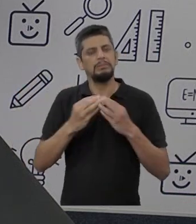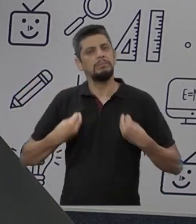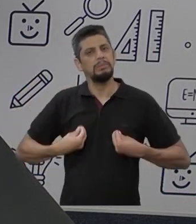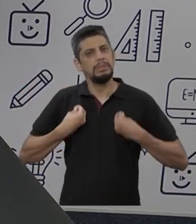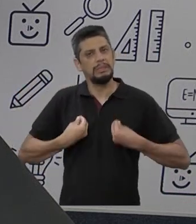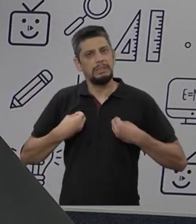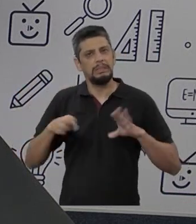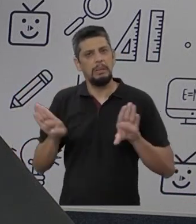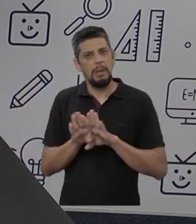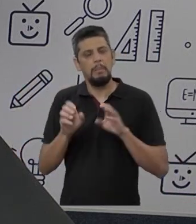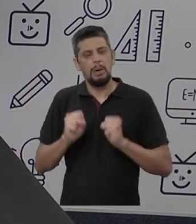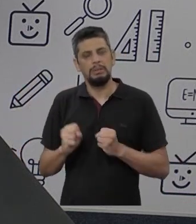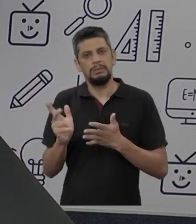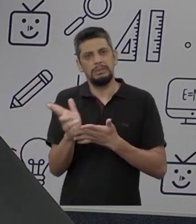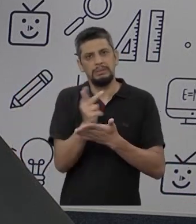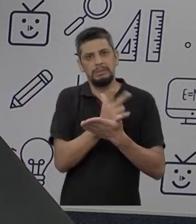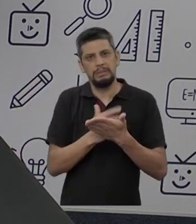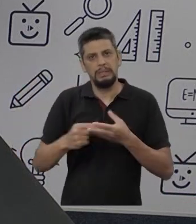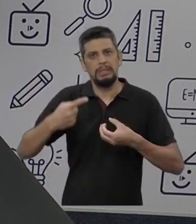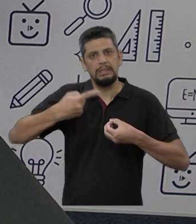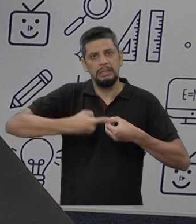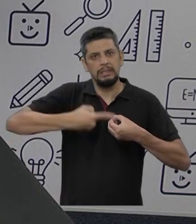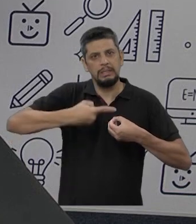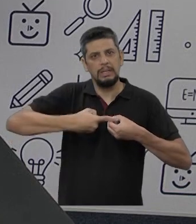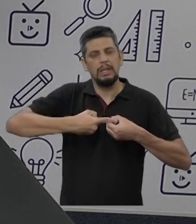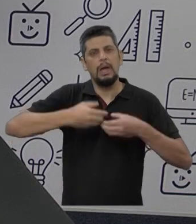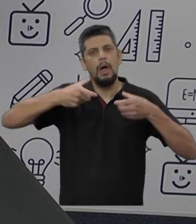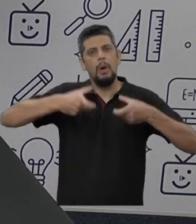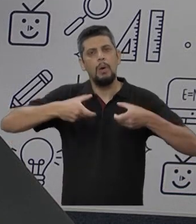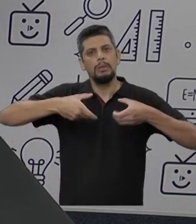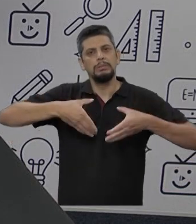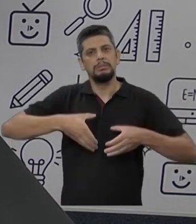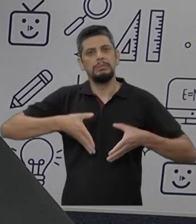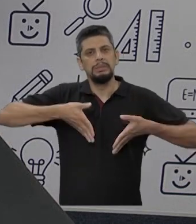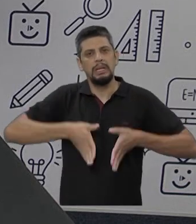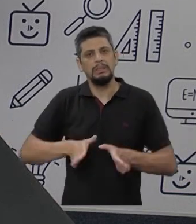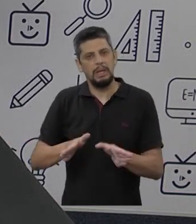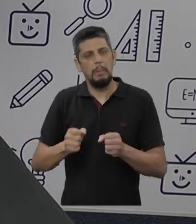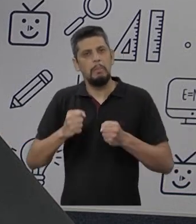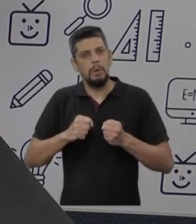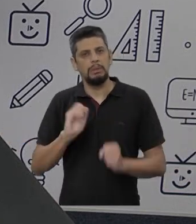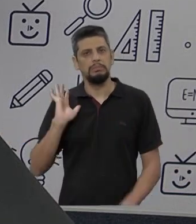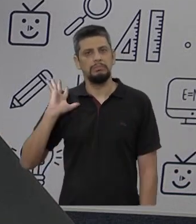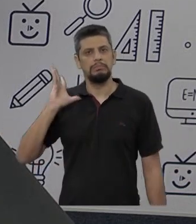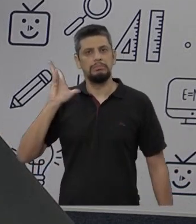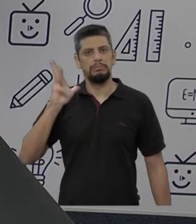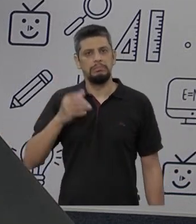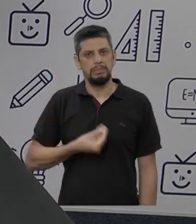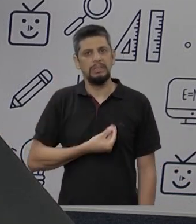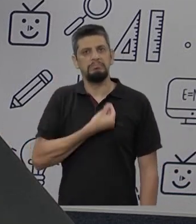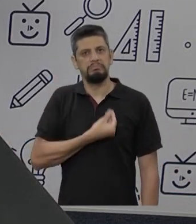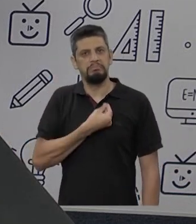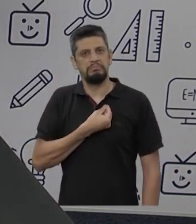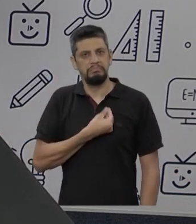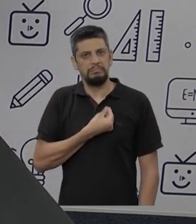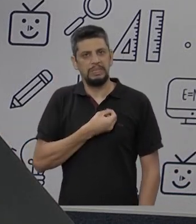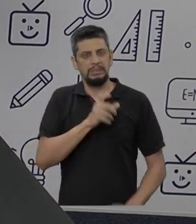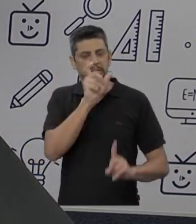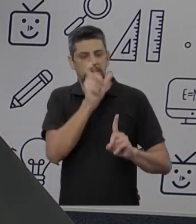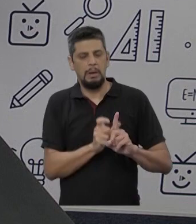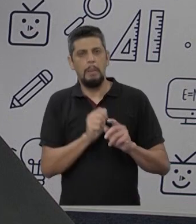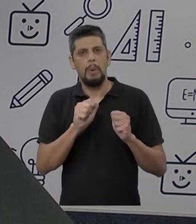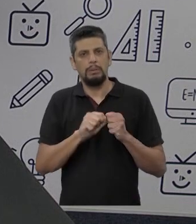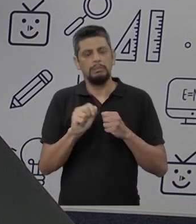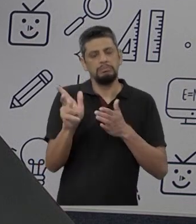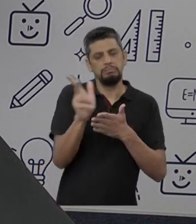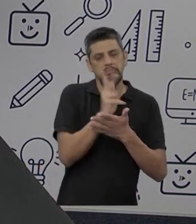que morava, ou desenhar alguma coisa da cidade onde essa pessoa morava. E isso também é uma biografia desenhada, né? A gente pode